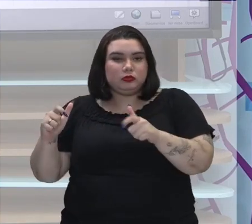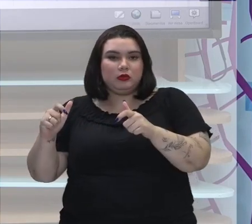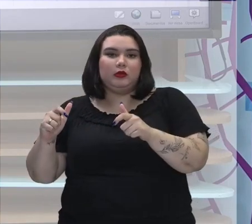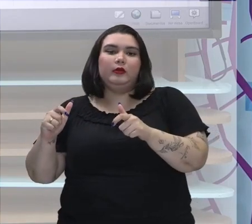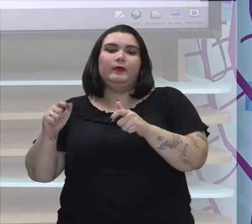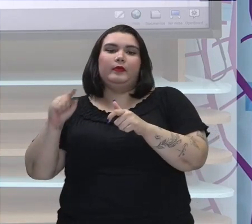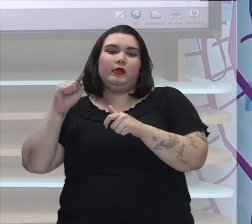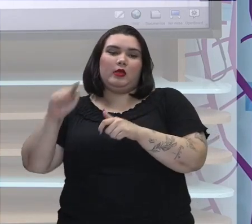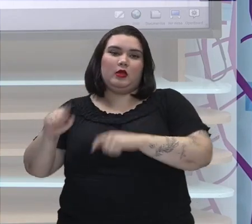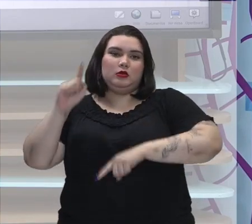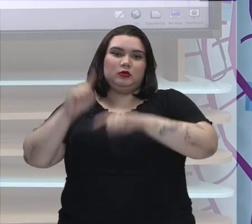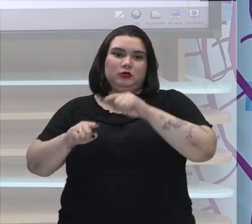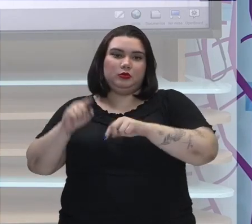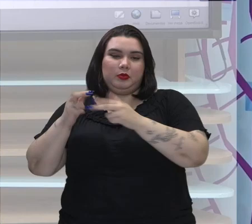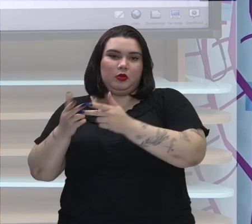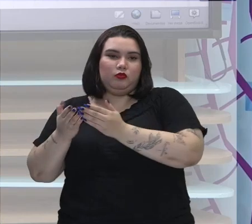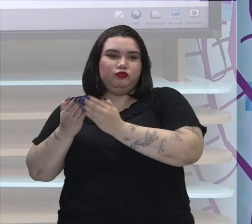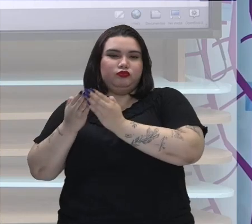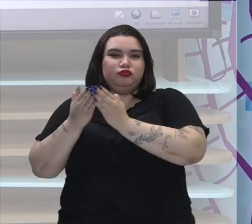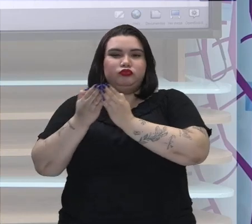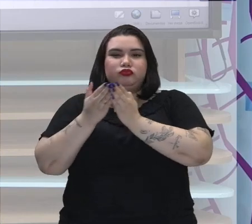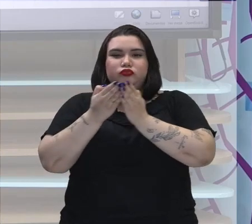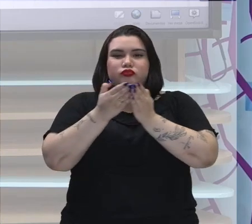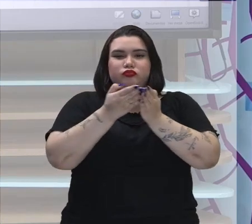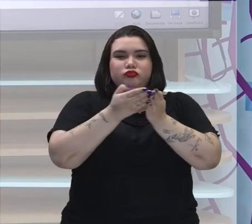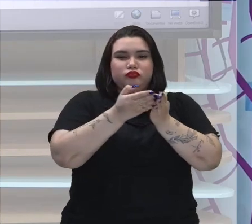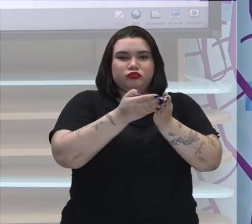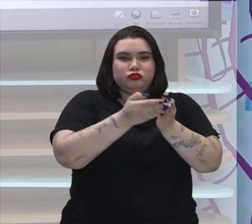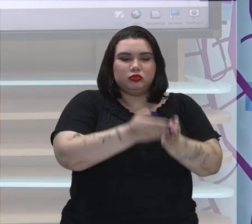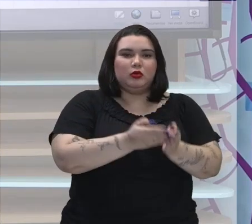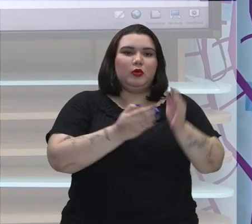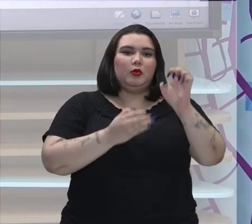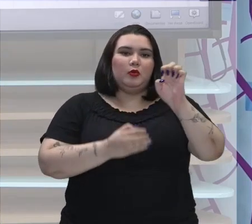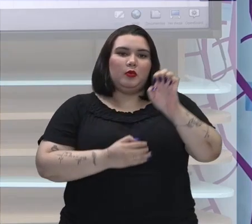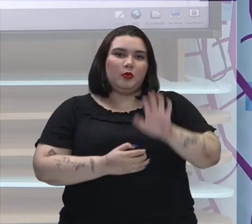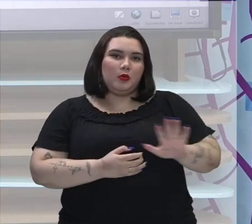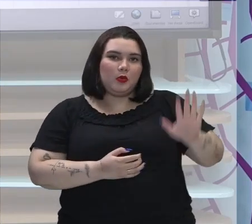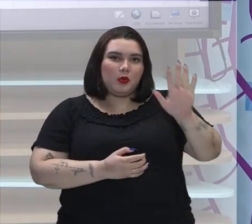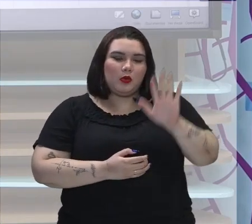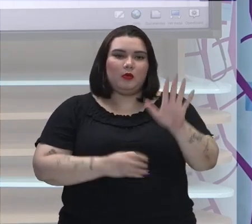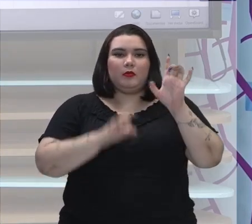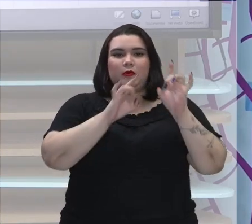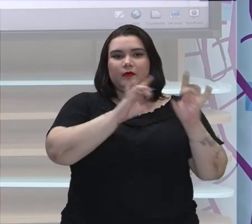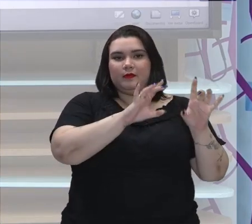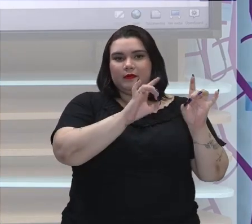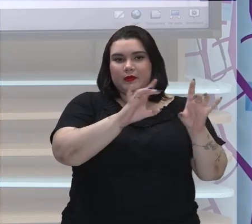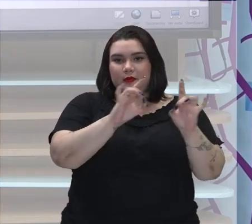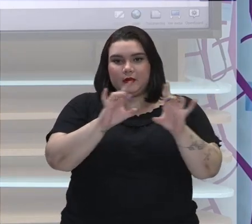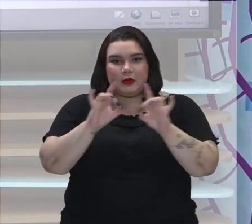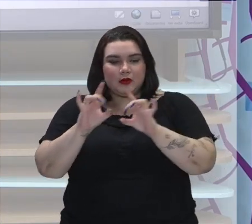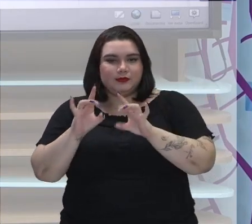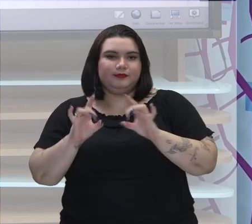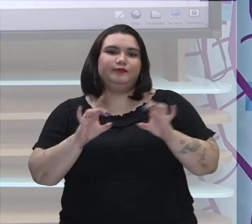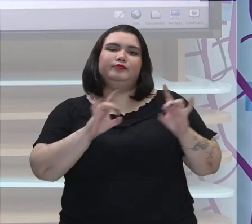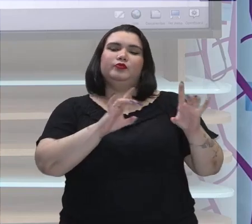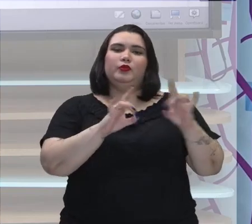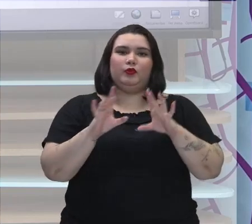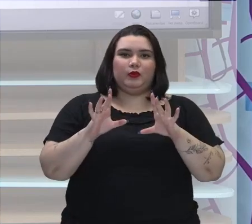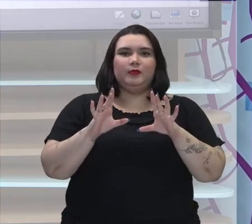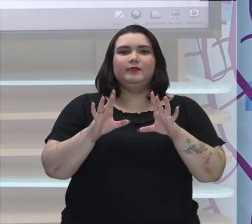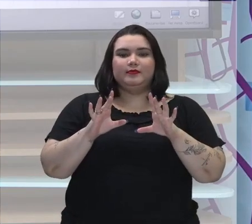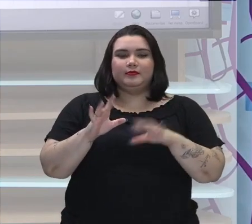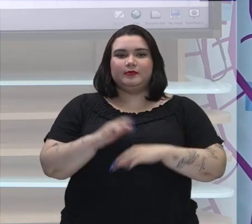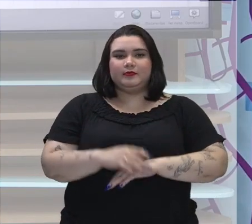poder esses produtos serem levados para onde? Para o outro continente, né, para o continente europeu, para